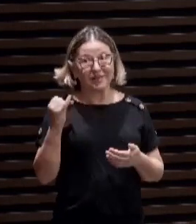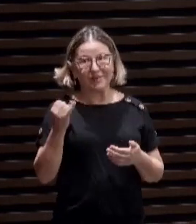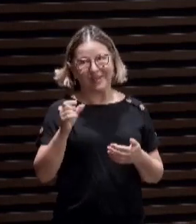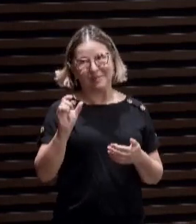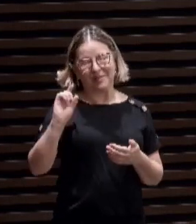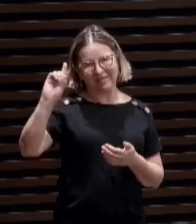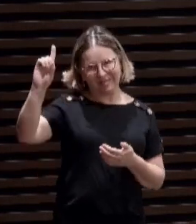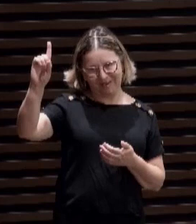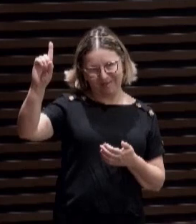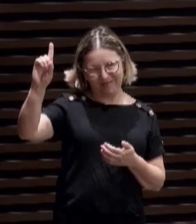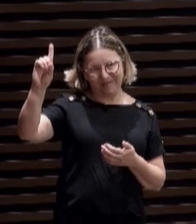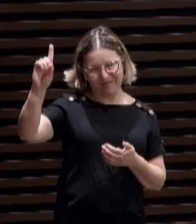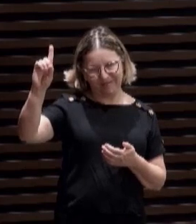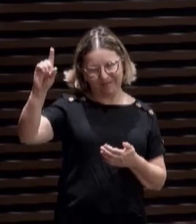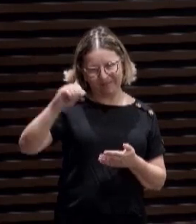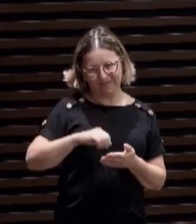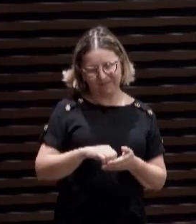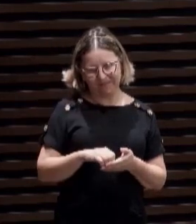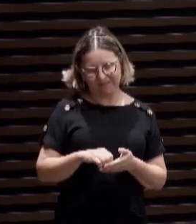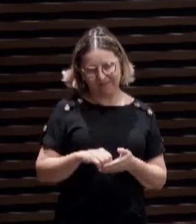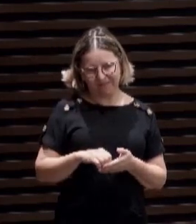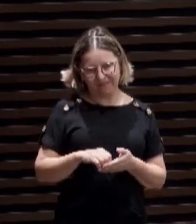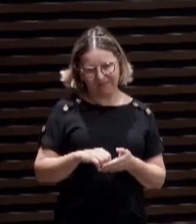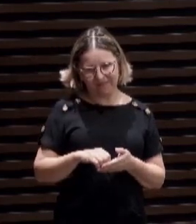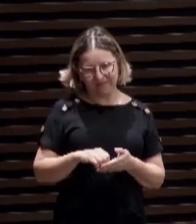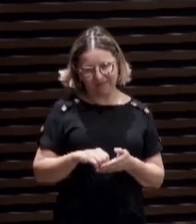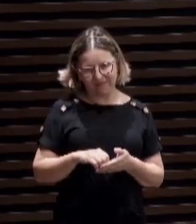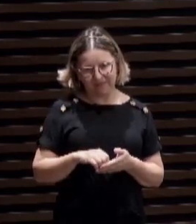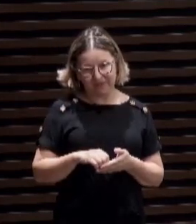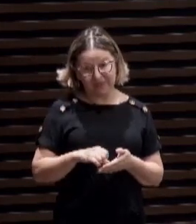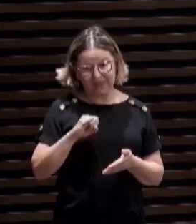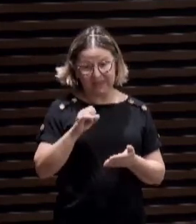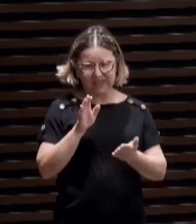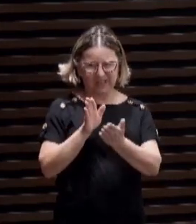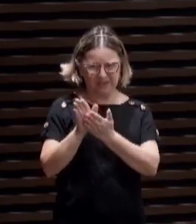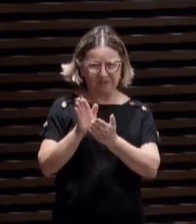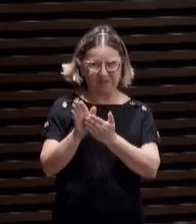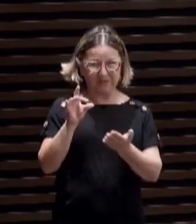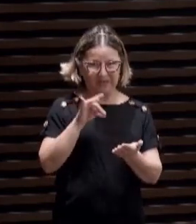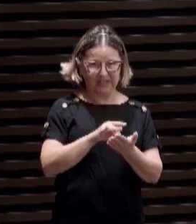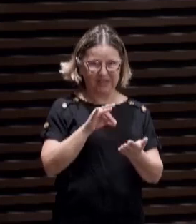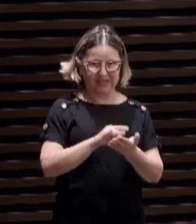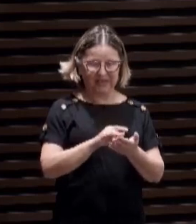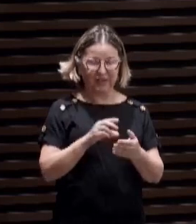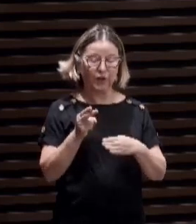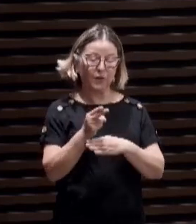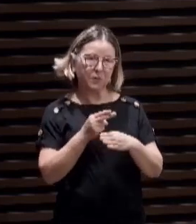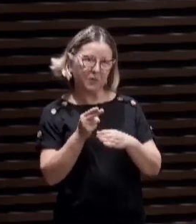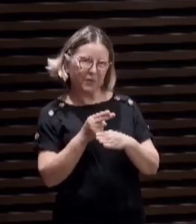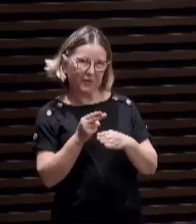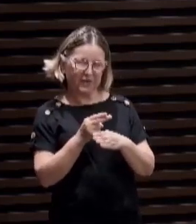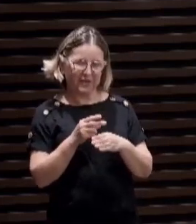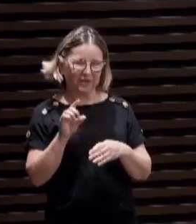realidade espiritual, buscando dar vazão a desejos breves e transitórios. A igreja de